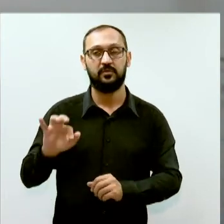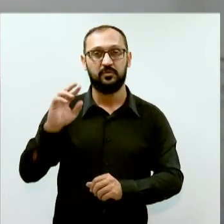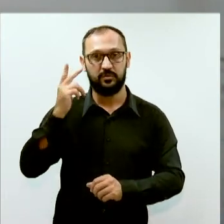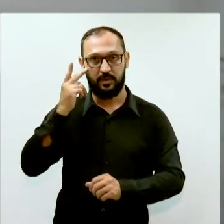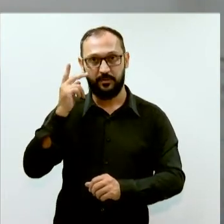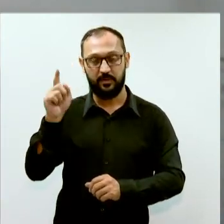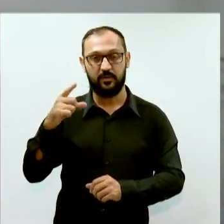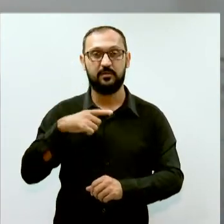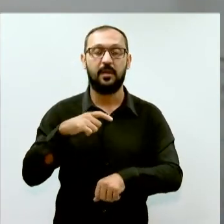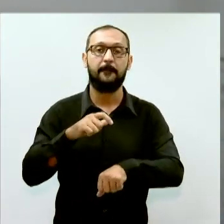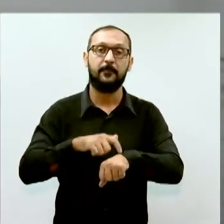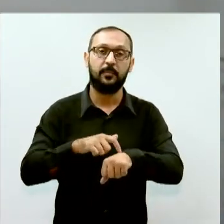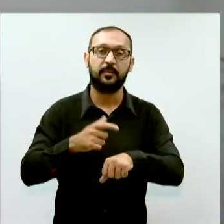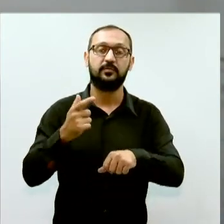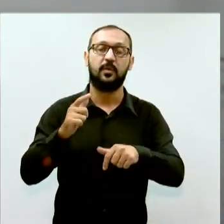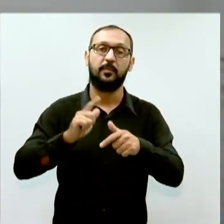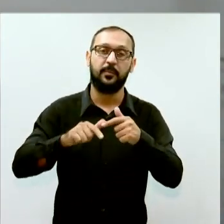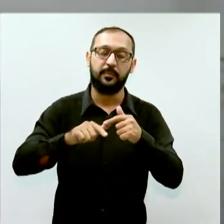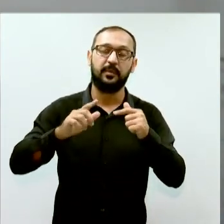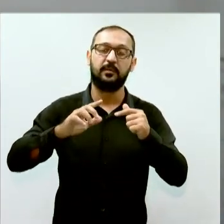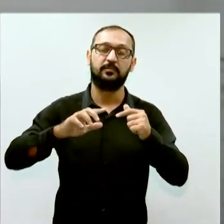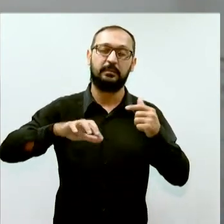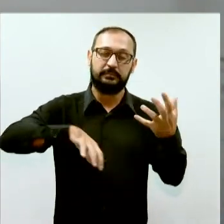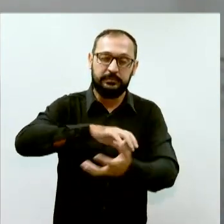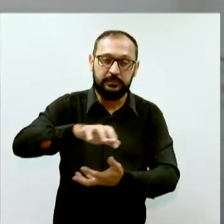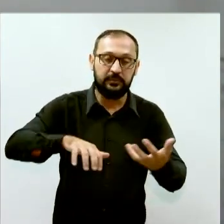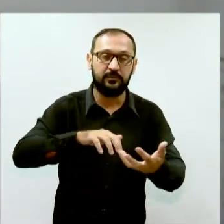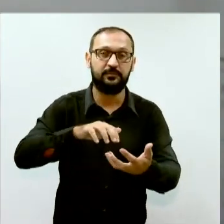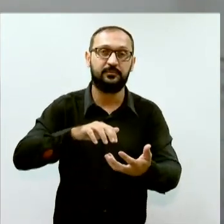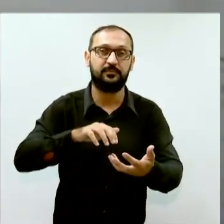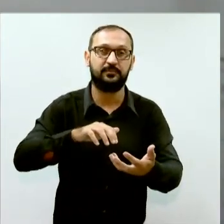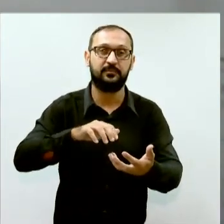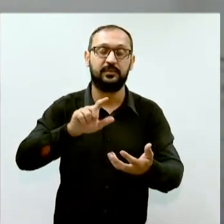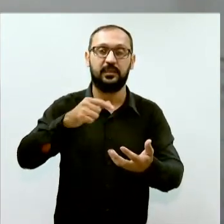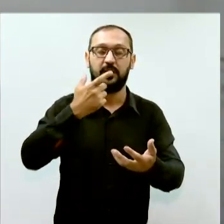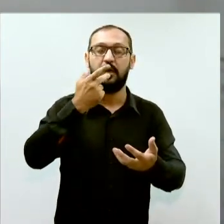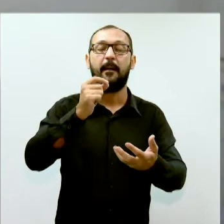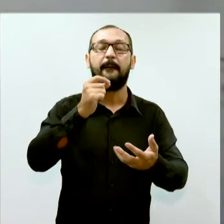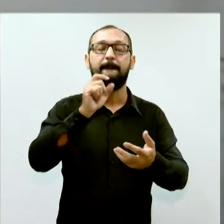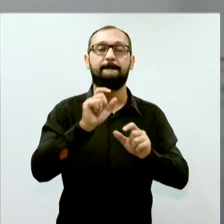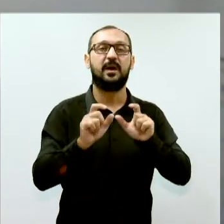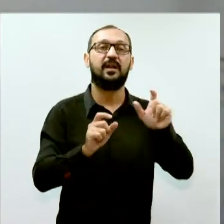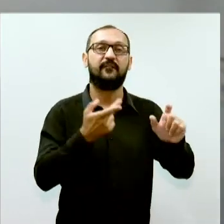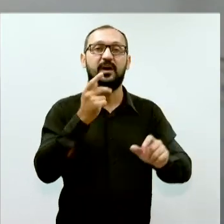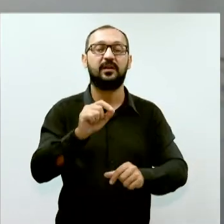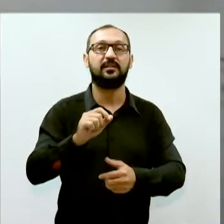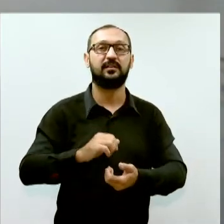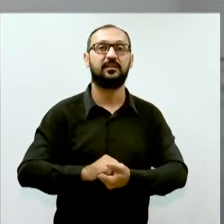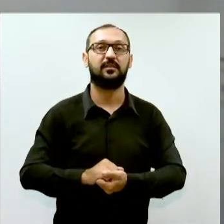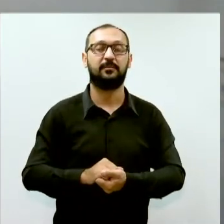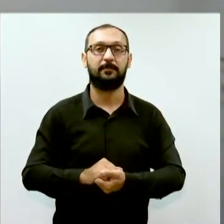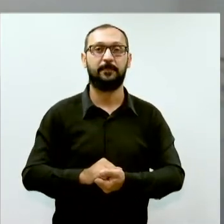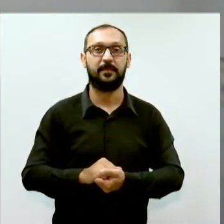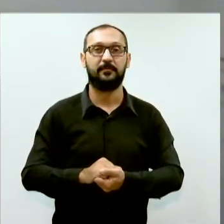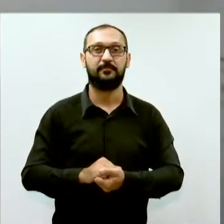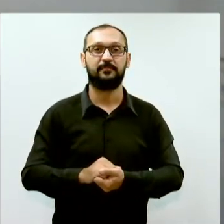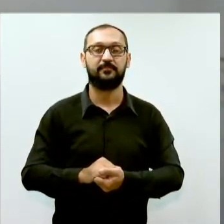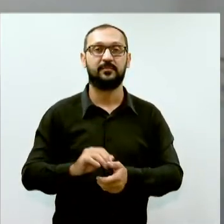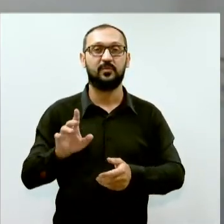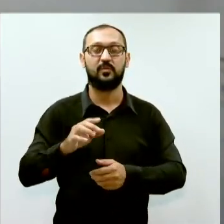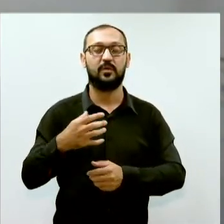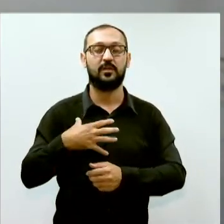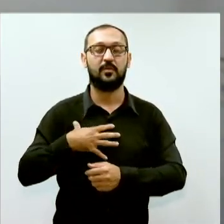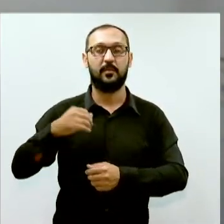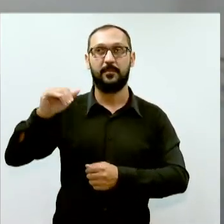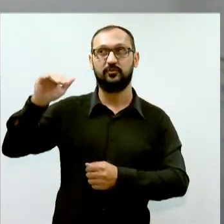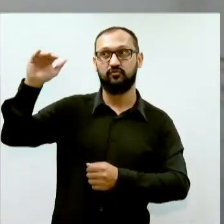Japão, quando tem uma situação muito confusa, está tudo muito caótico, eles têm um ditado que diz que não é nem